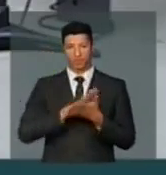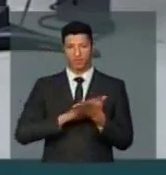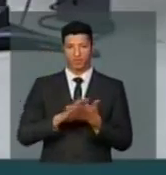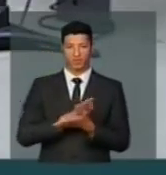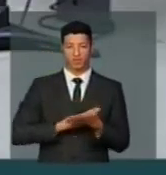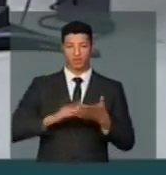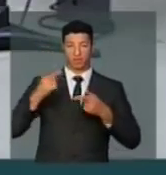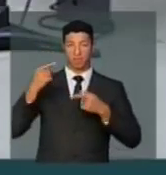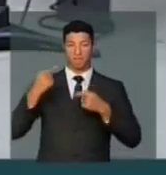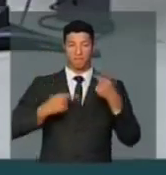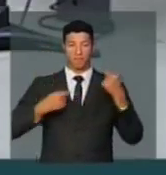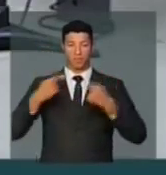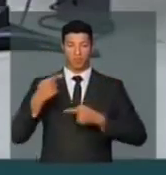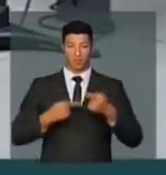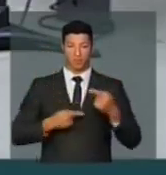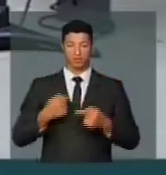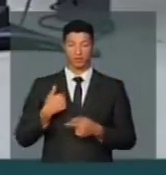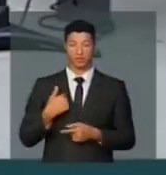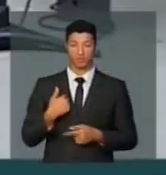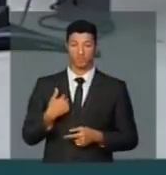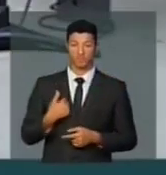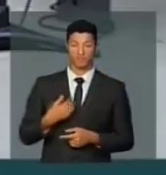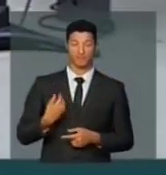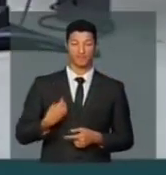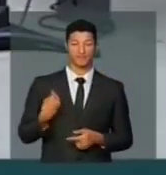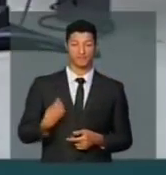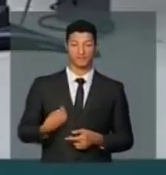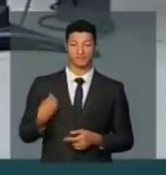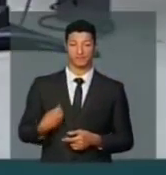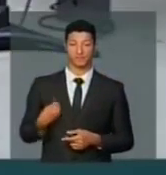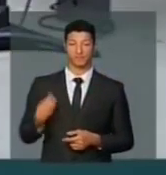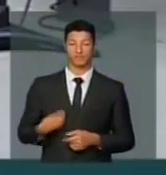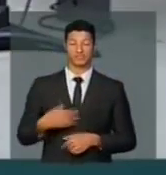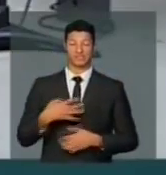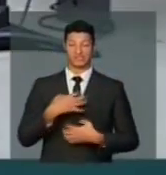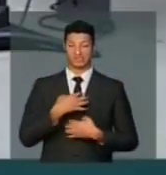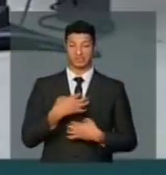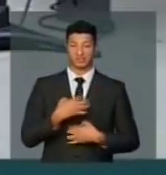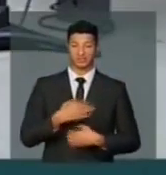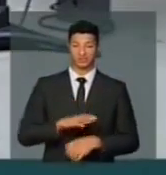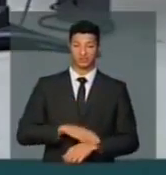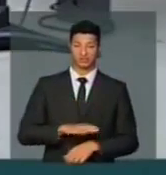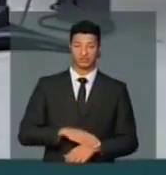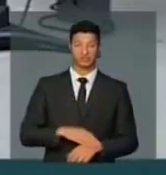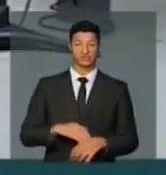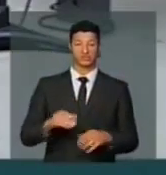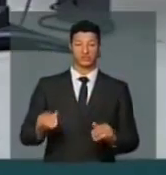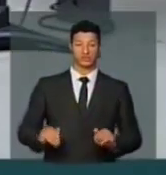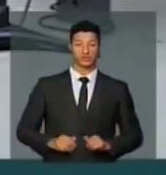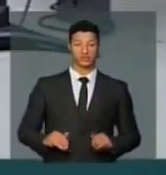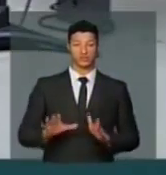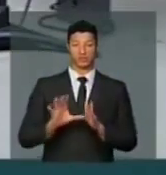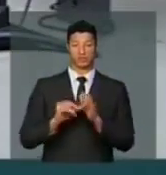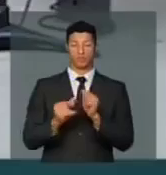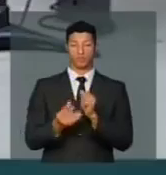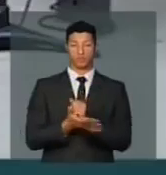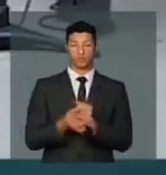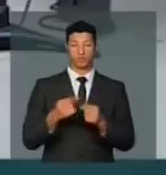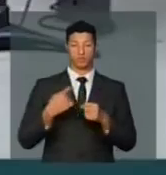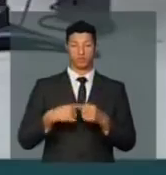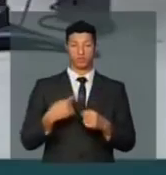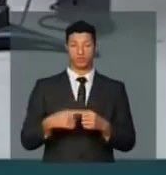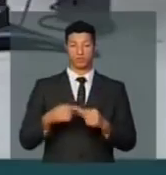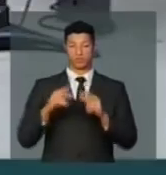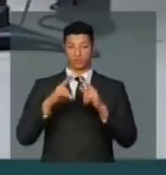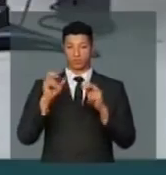ser política, eu vivi na pele um esquema de corrupção na cidade de